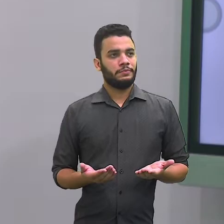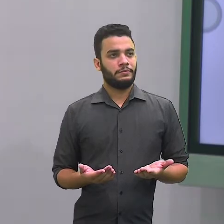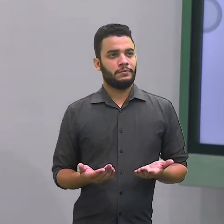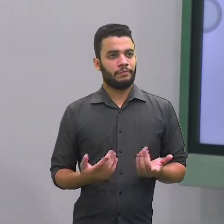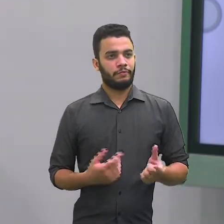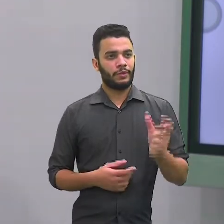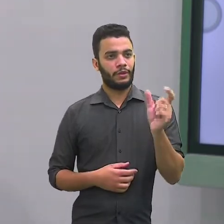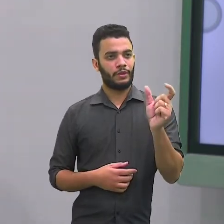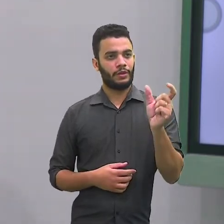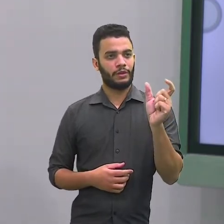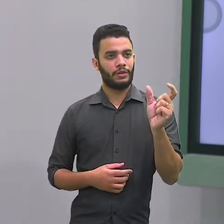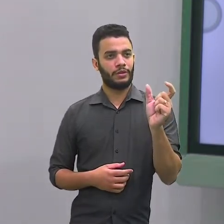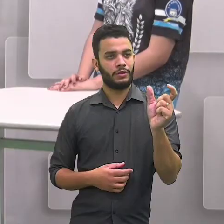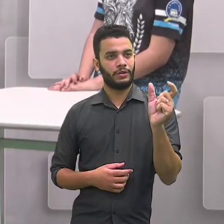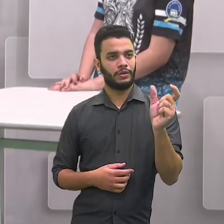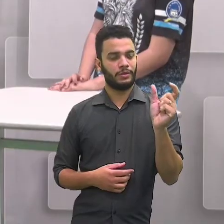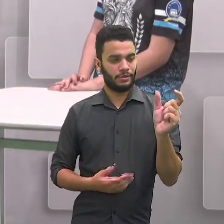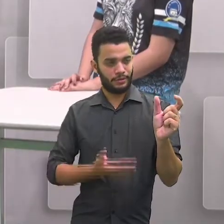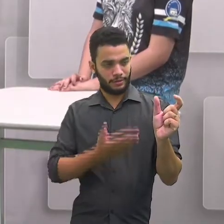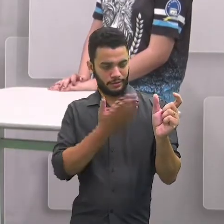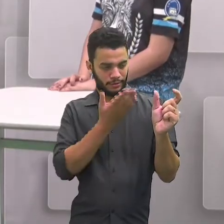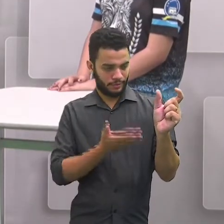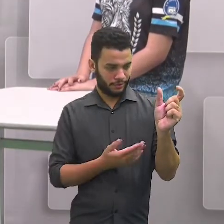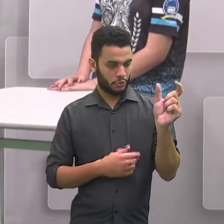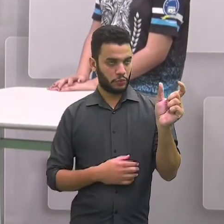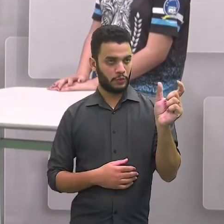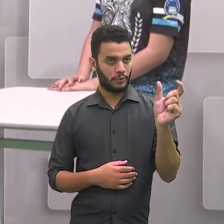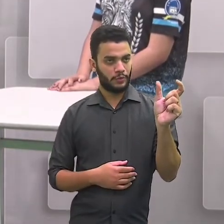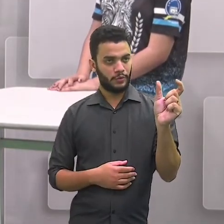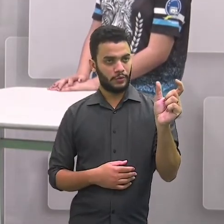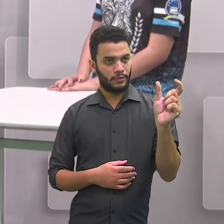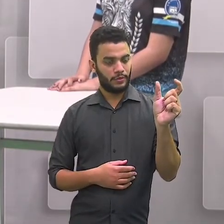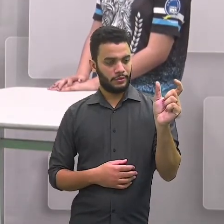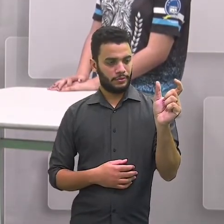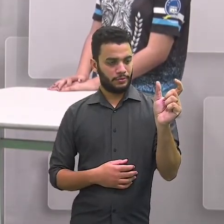A palavra da Yasmin está...